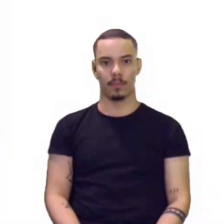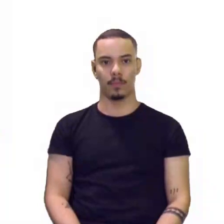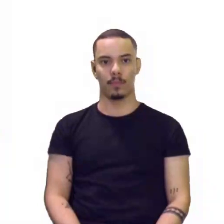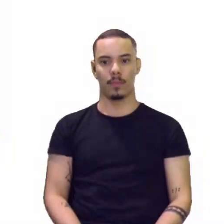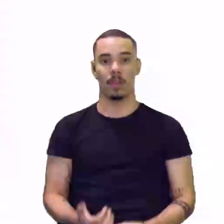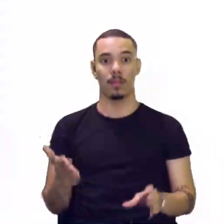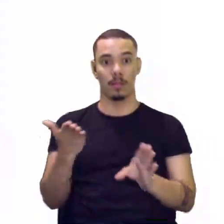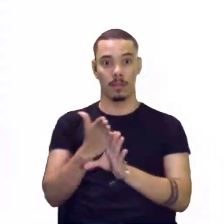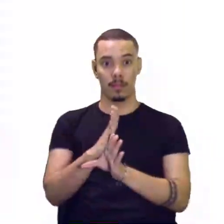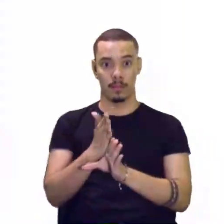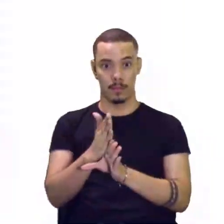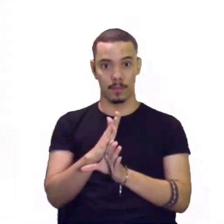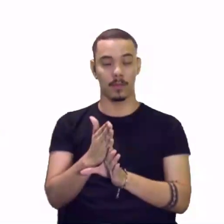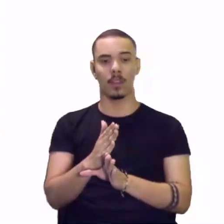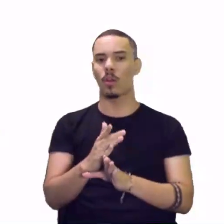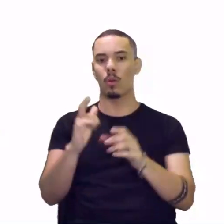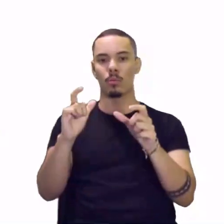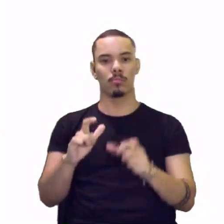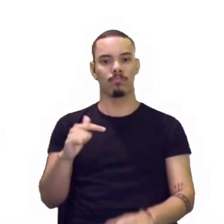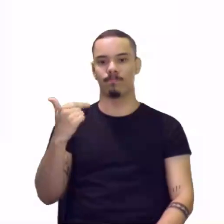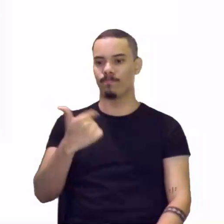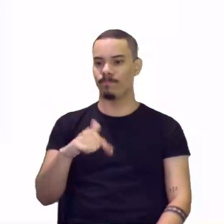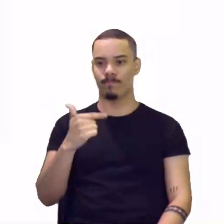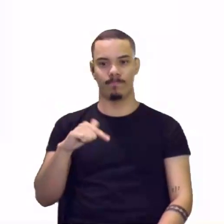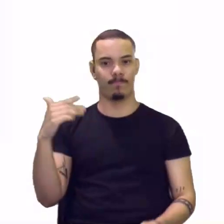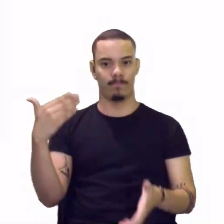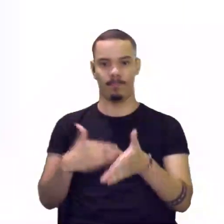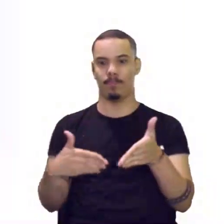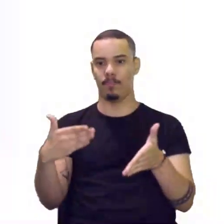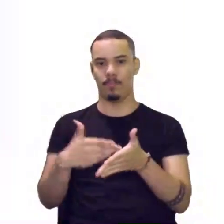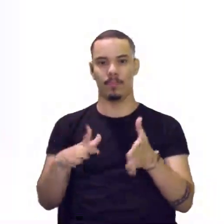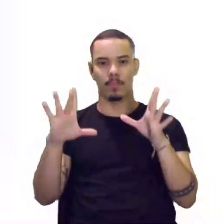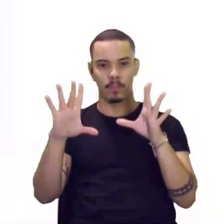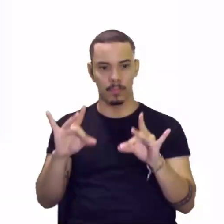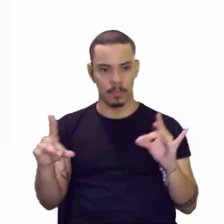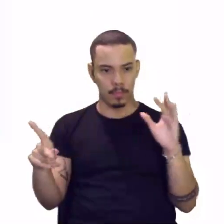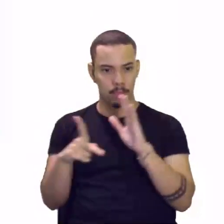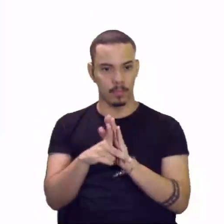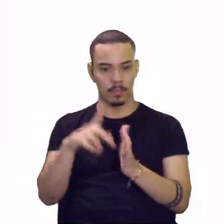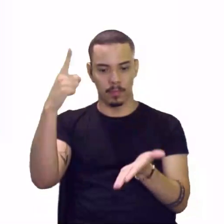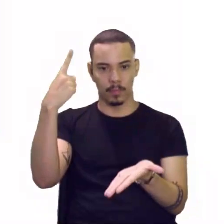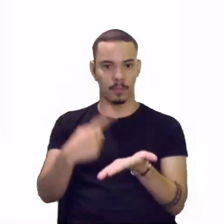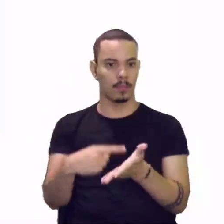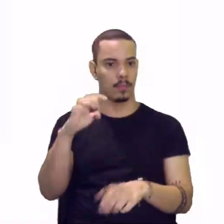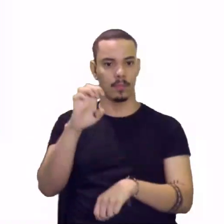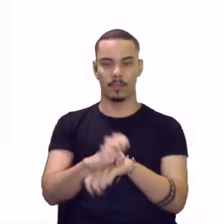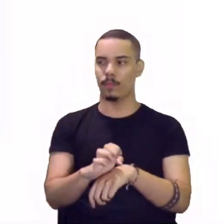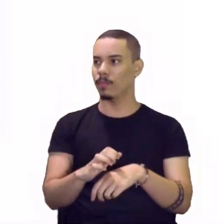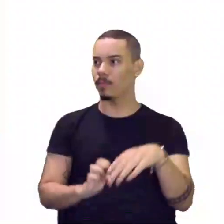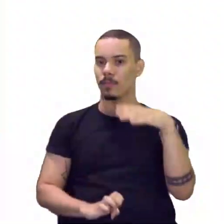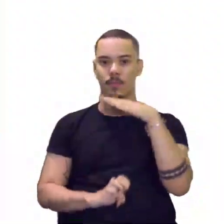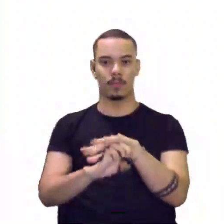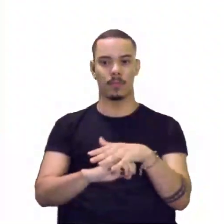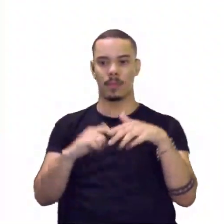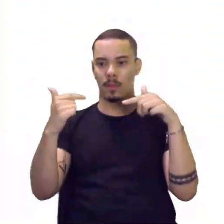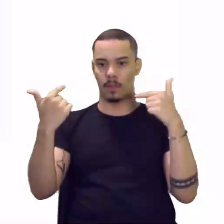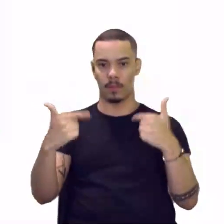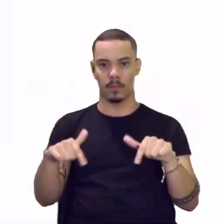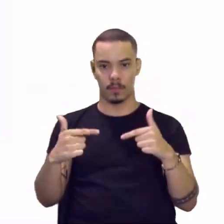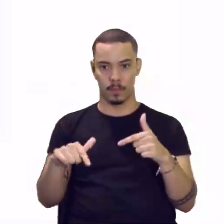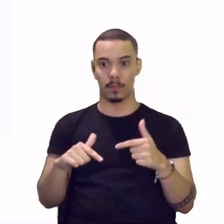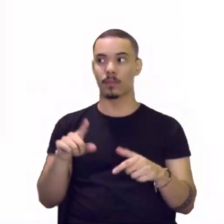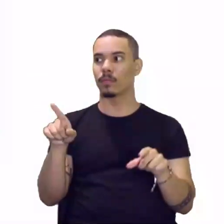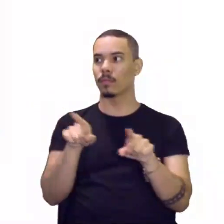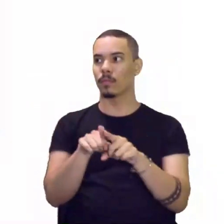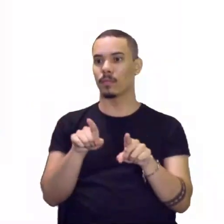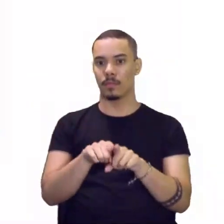Fronteira indefinida. Onde não há limites fixos demarcados entre os estados. Vale